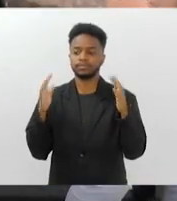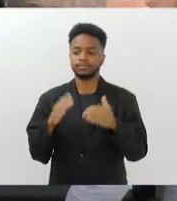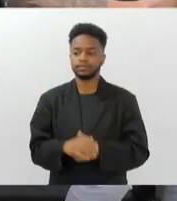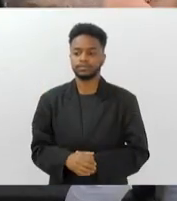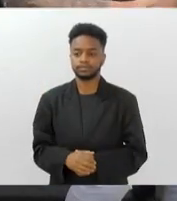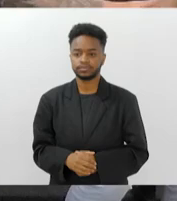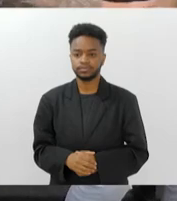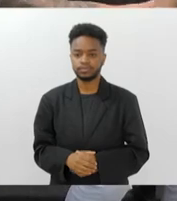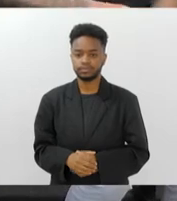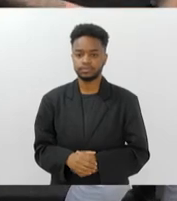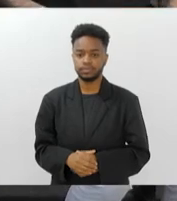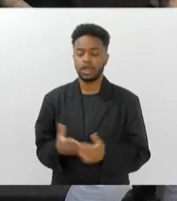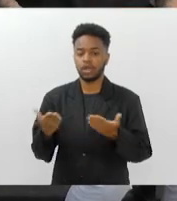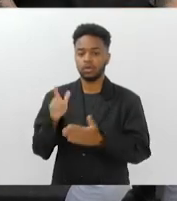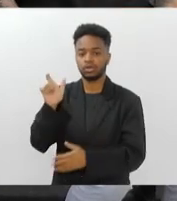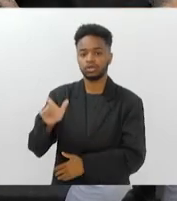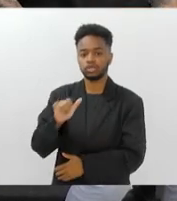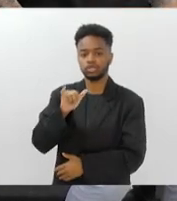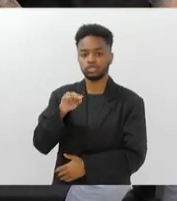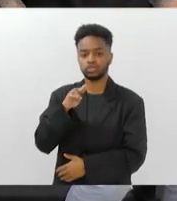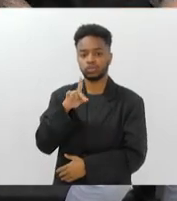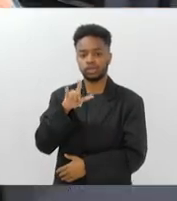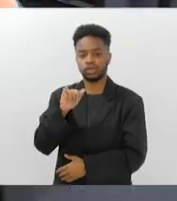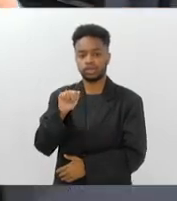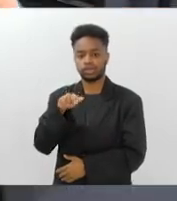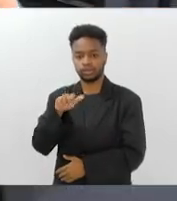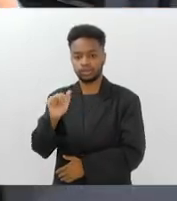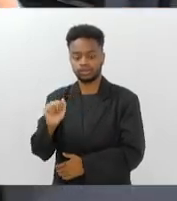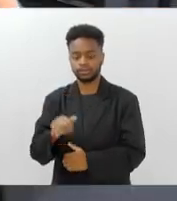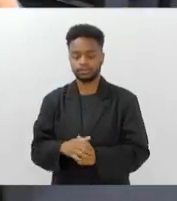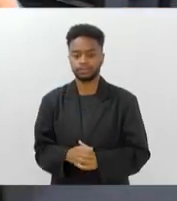Doutora Dra Juliana por favor